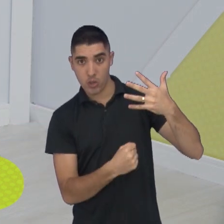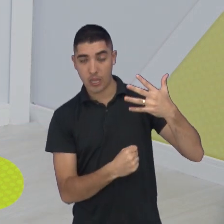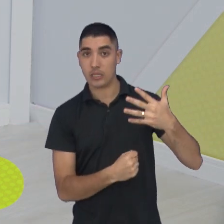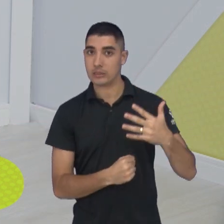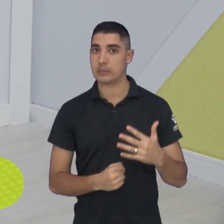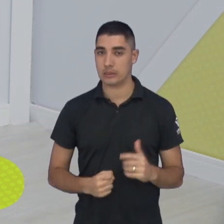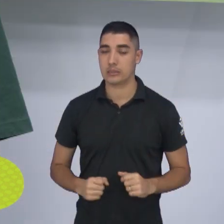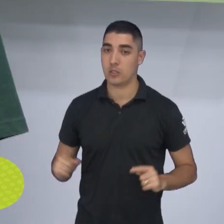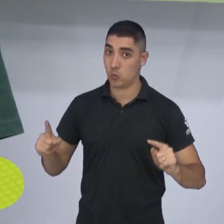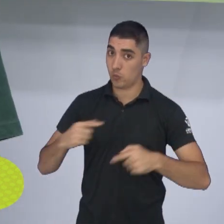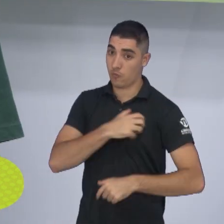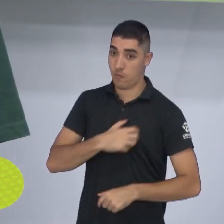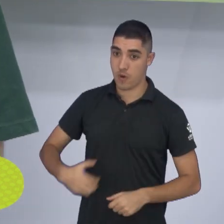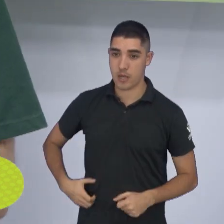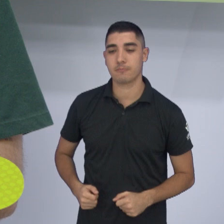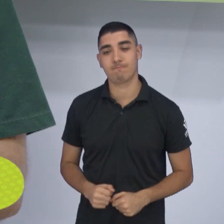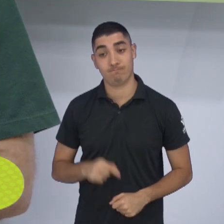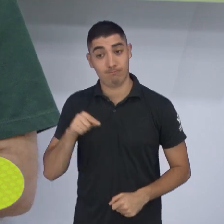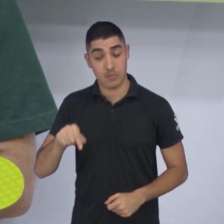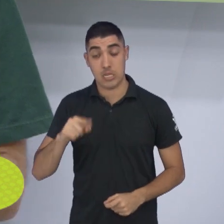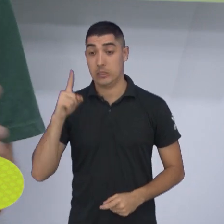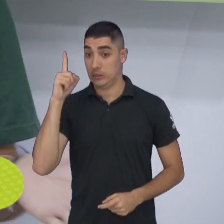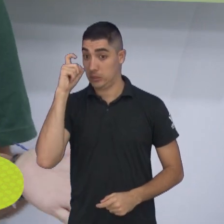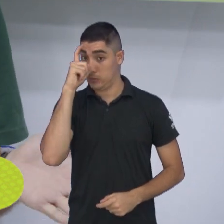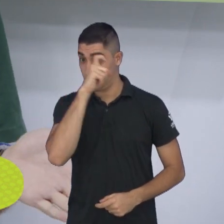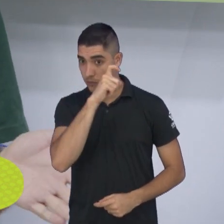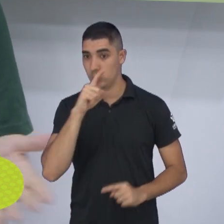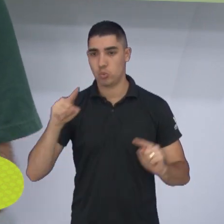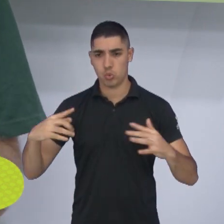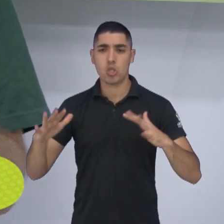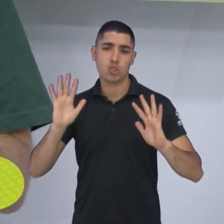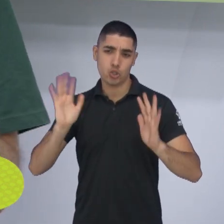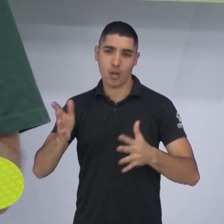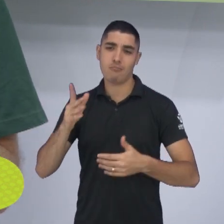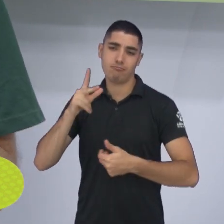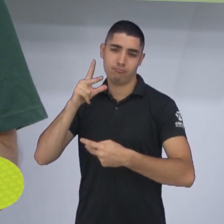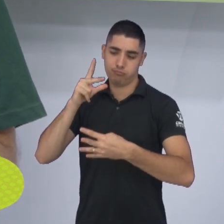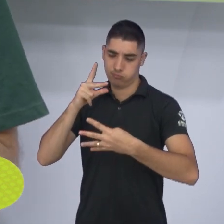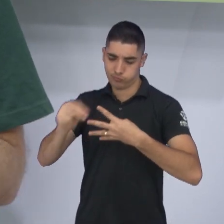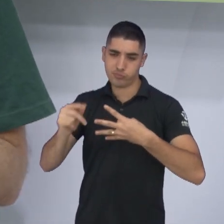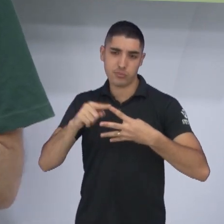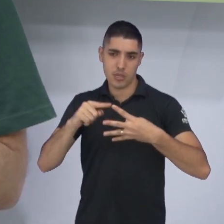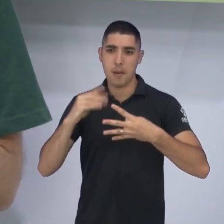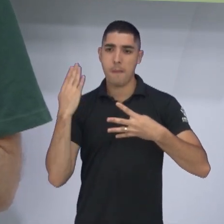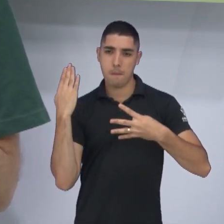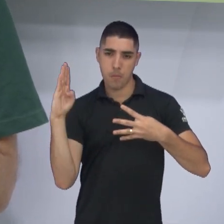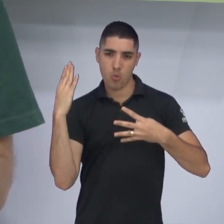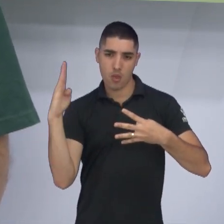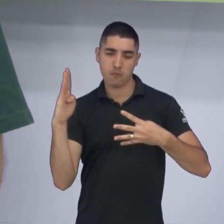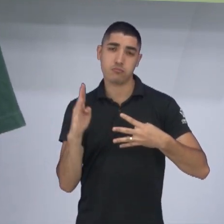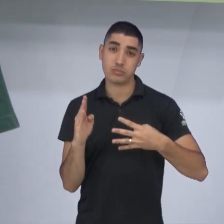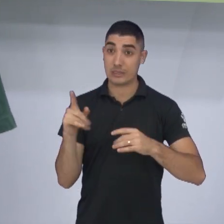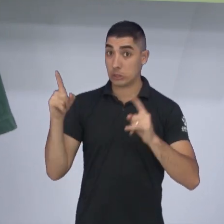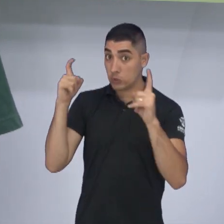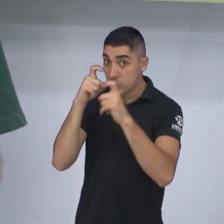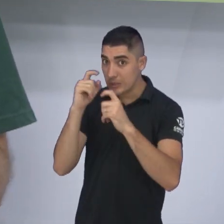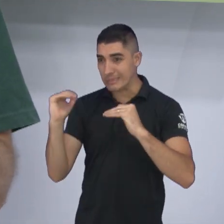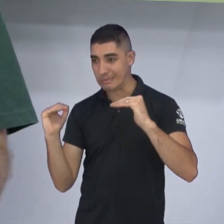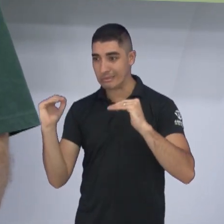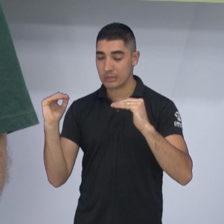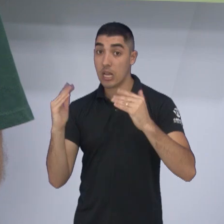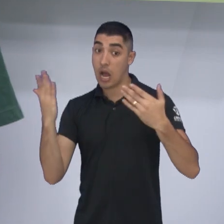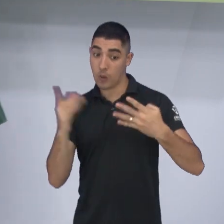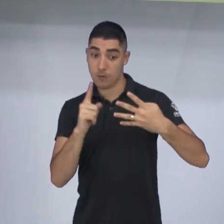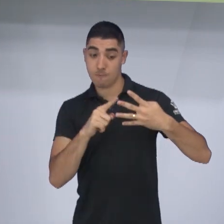Brunão. É um jogo bem complicado, né, para o São José. Venceu o Botafogo apertado, mas o que importa é a vitória. Agora vai pegar o Vasco. É um